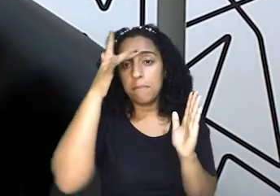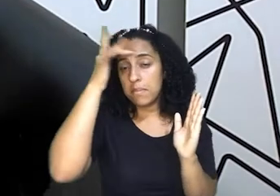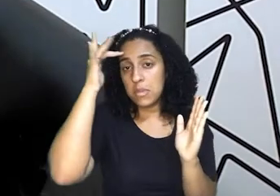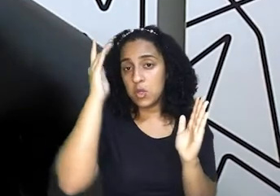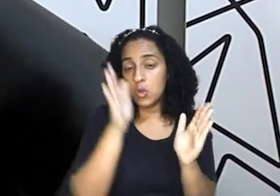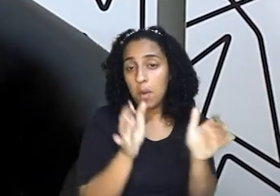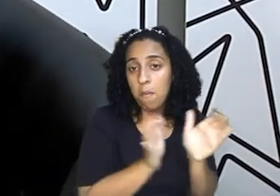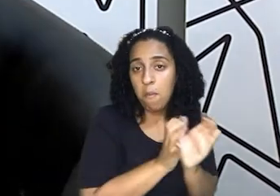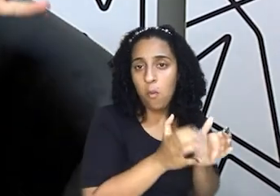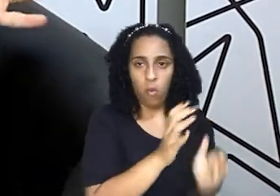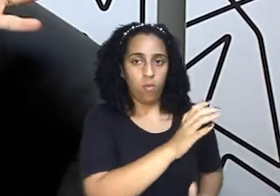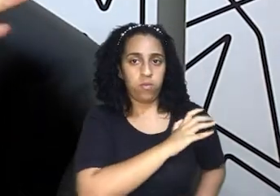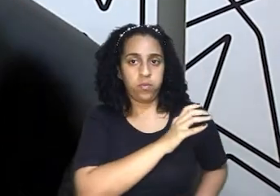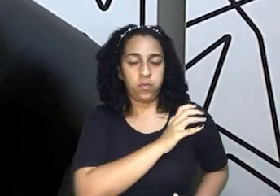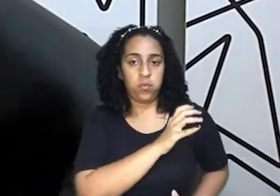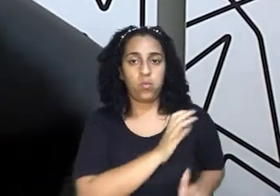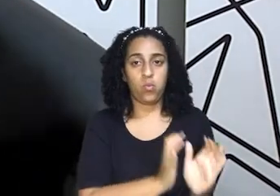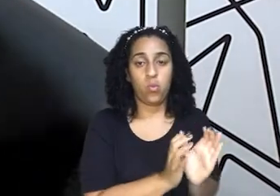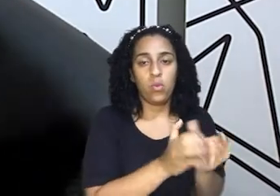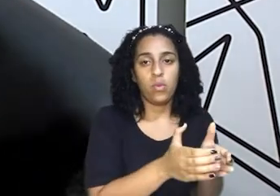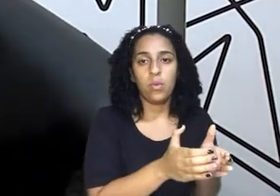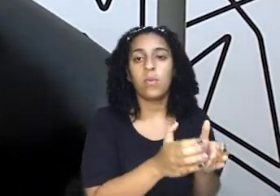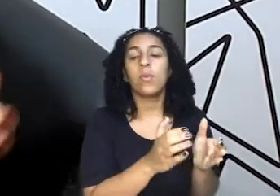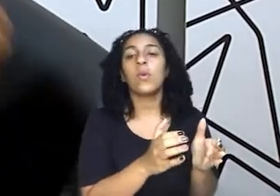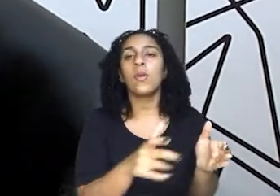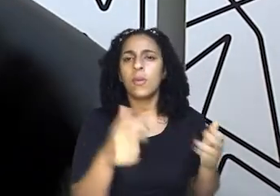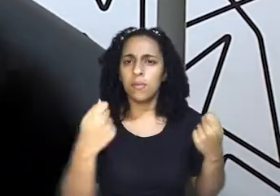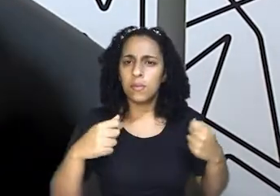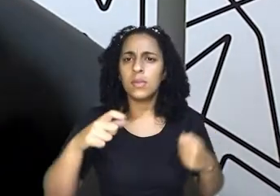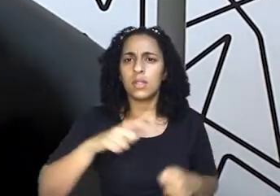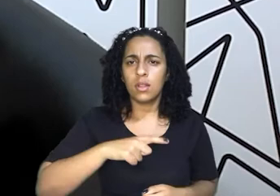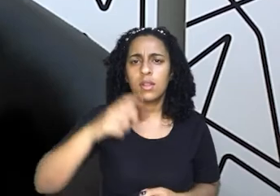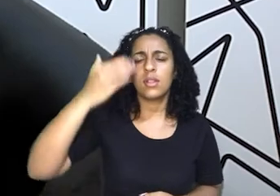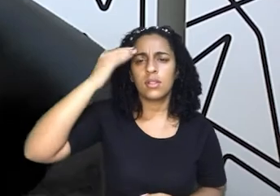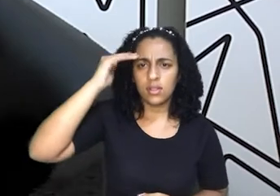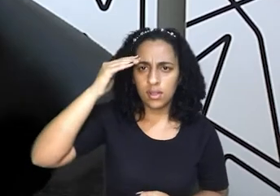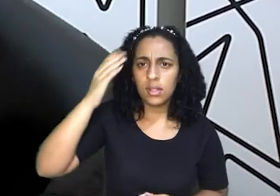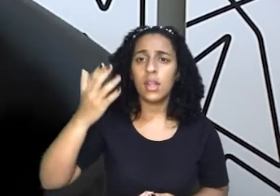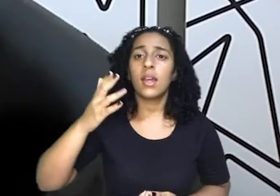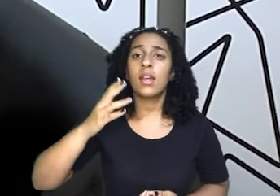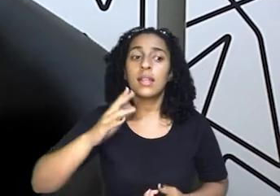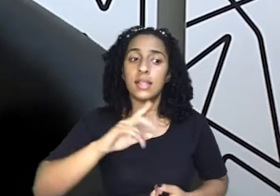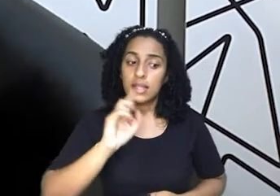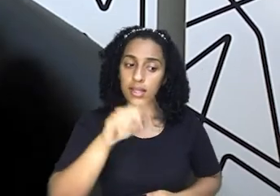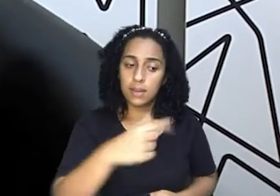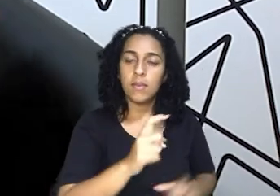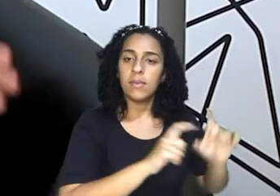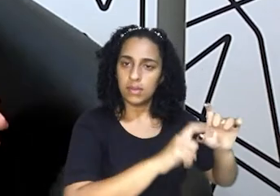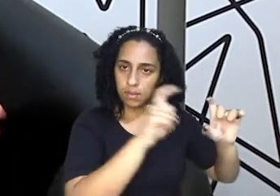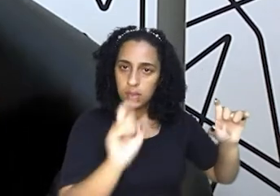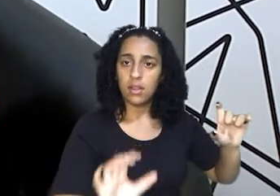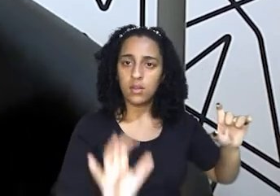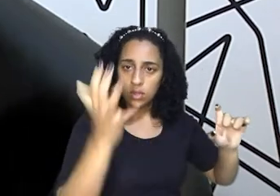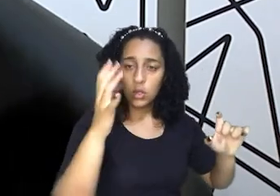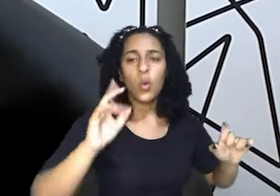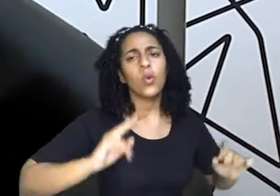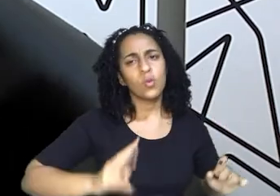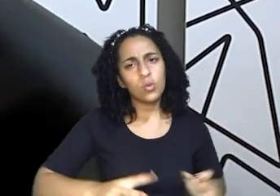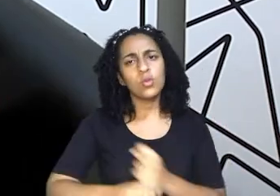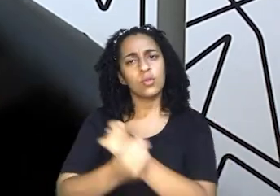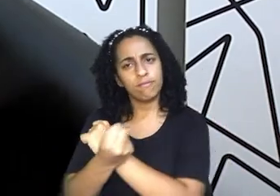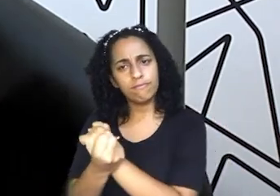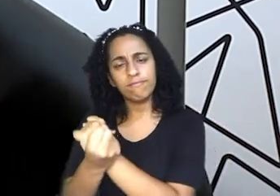poucos então a gente para ter uma noção né quando a independência foi feita continuamos na escravidão EA nossa Constituição